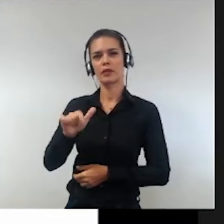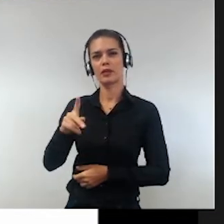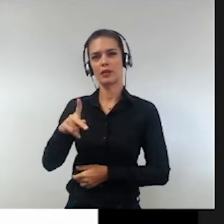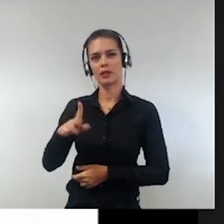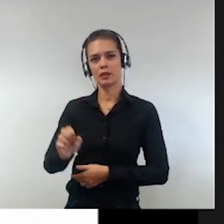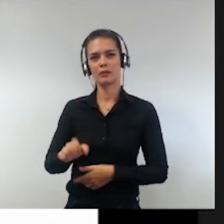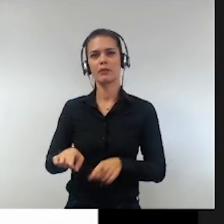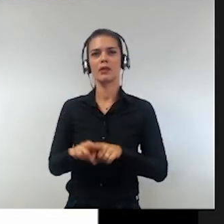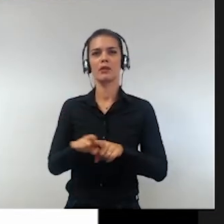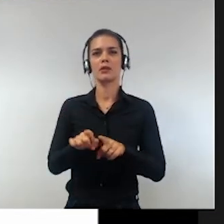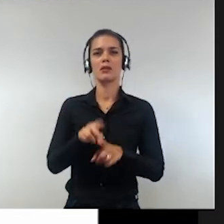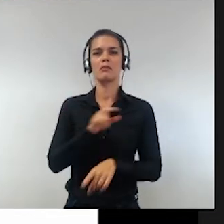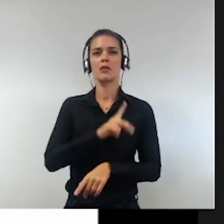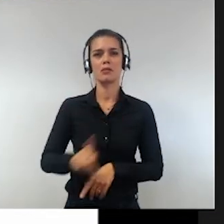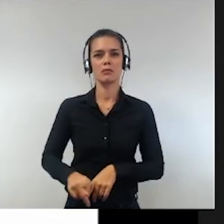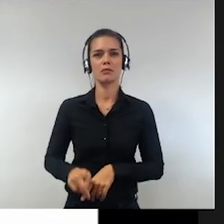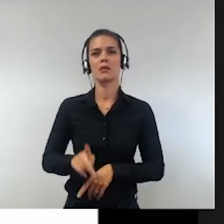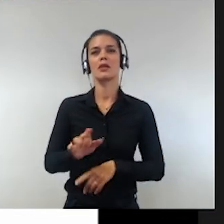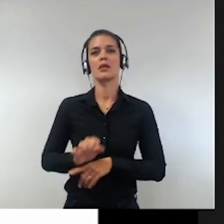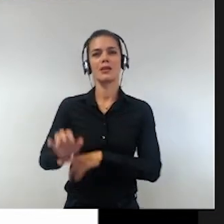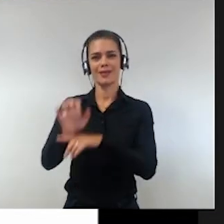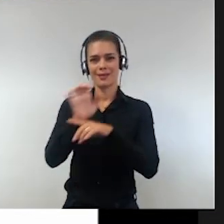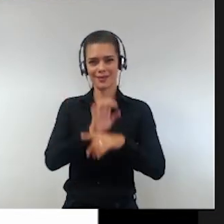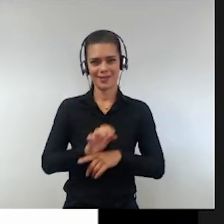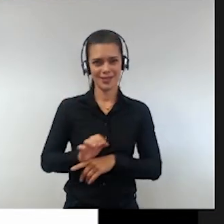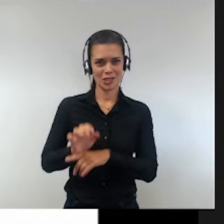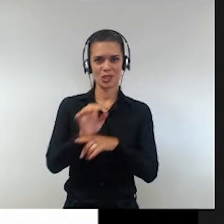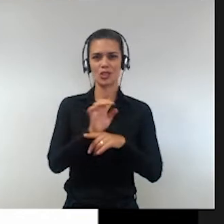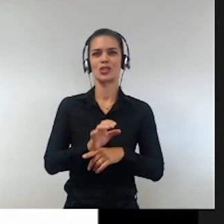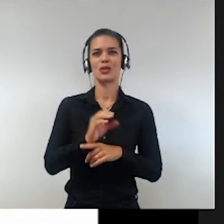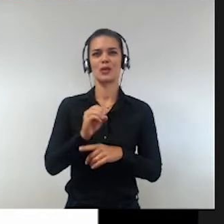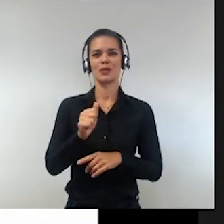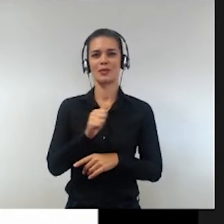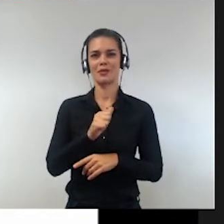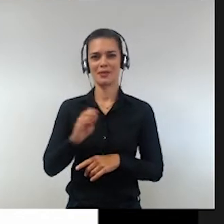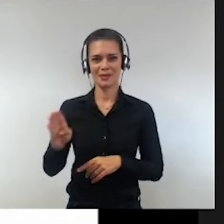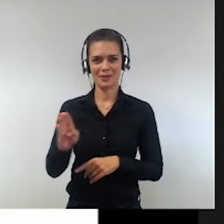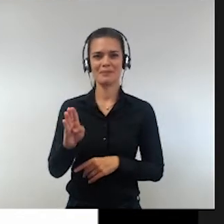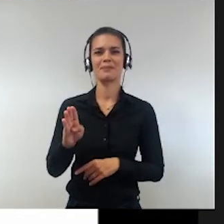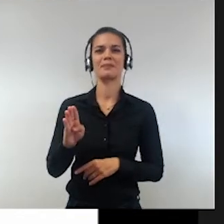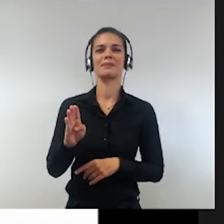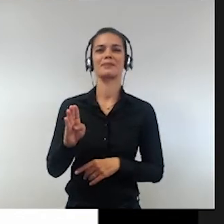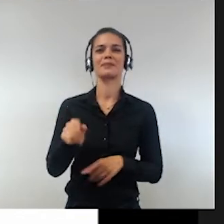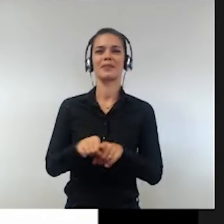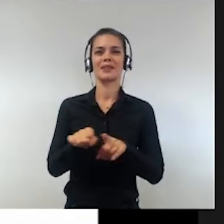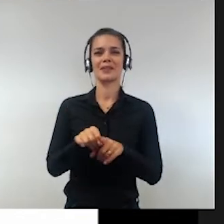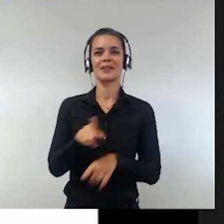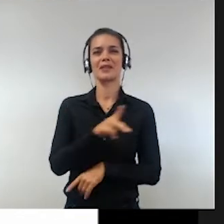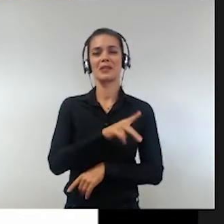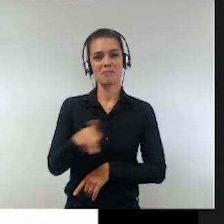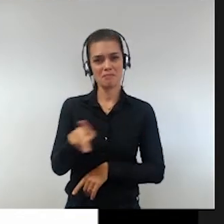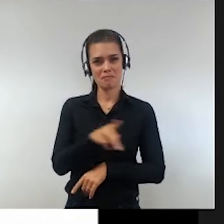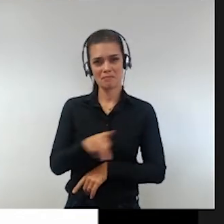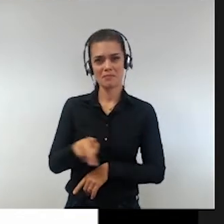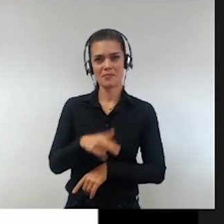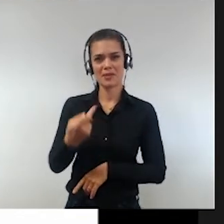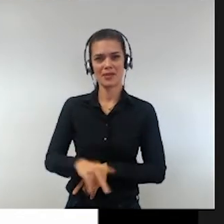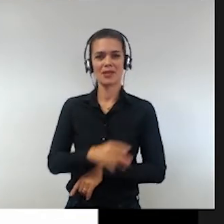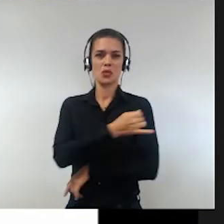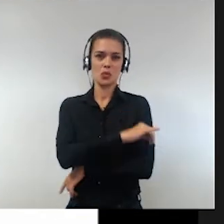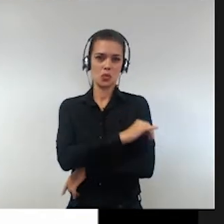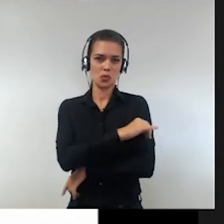saudação aos presidentes regionais da OAB, minha saudação a Luciano Bandeira e Ana Tereza Basílio, presidente e vice-presidente aqui do Rio de